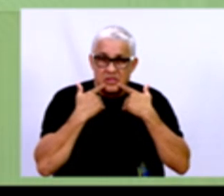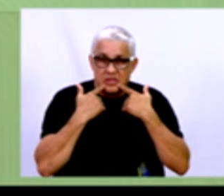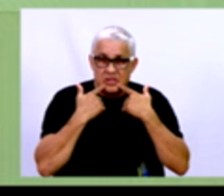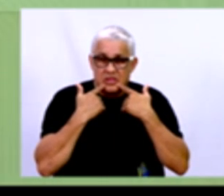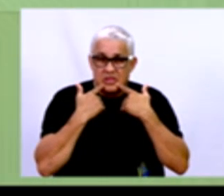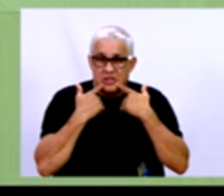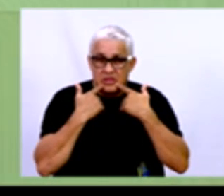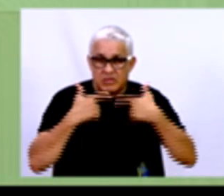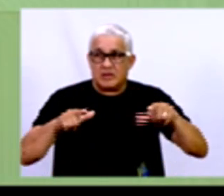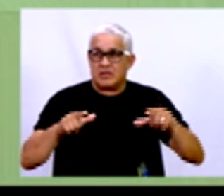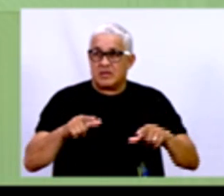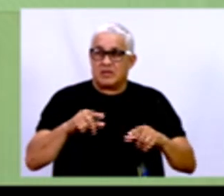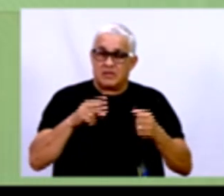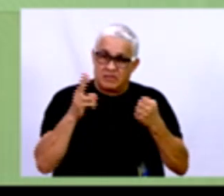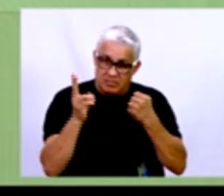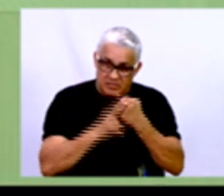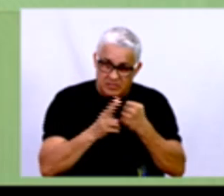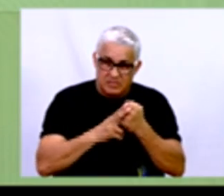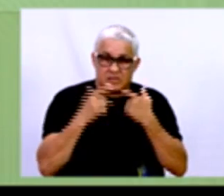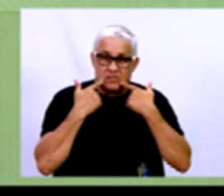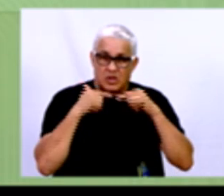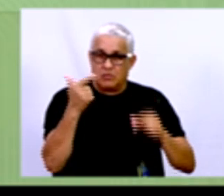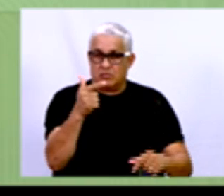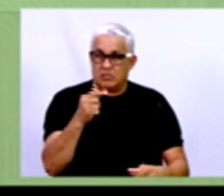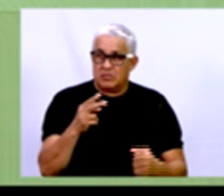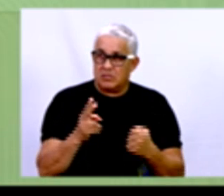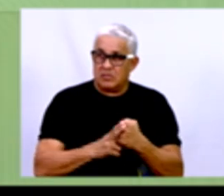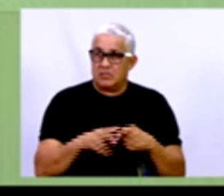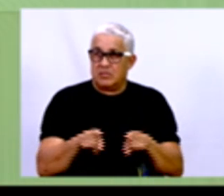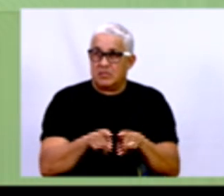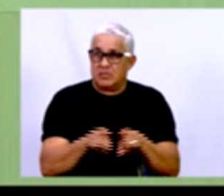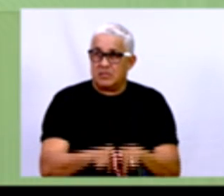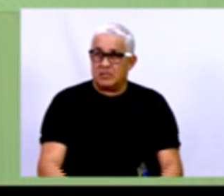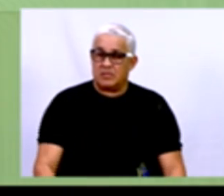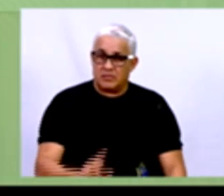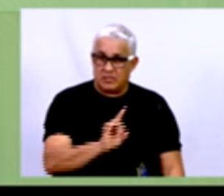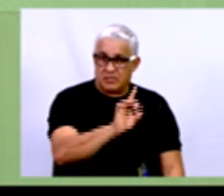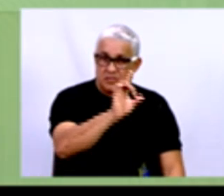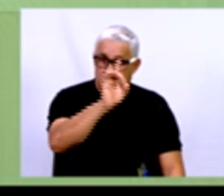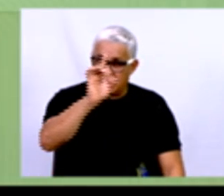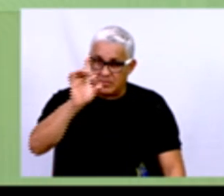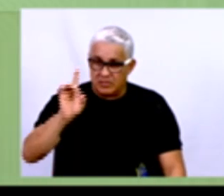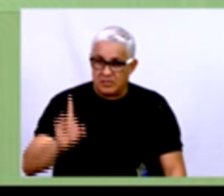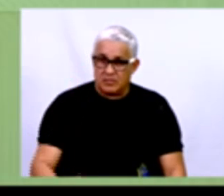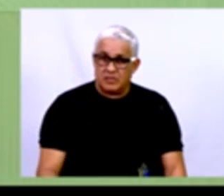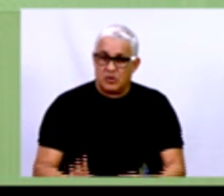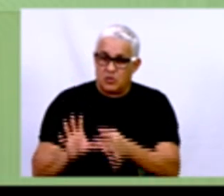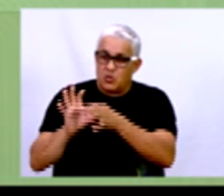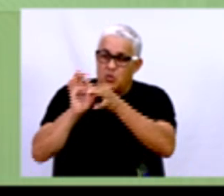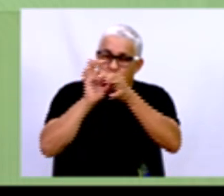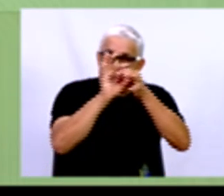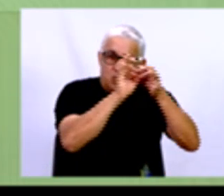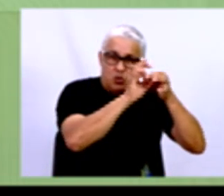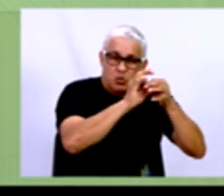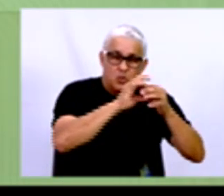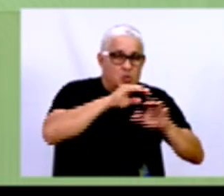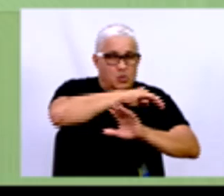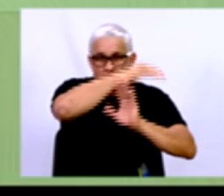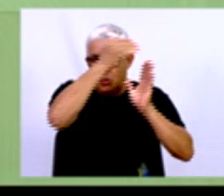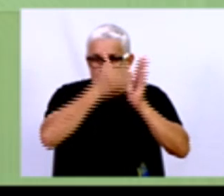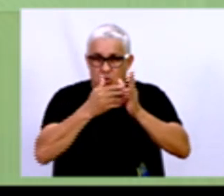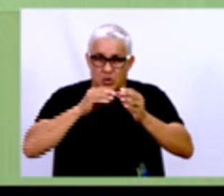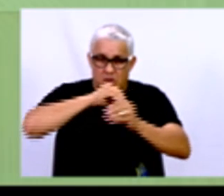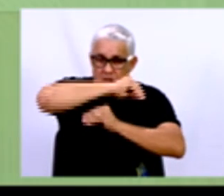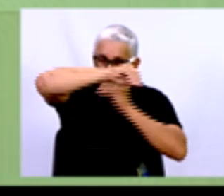e a linguagem verbal. Isso, cada um desses elementos fazem parte, todos eles fazem parte